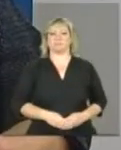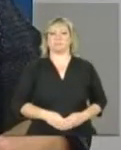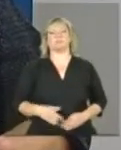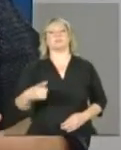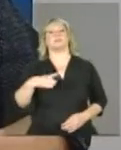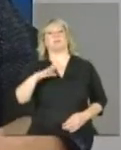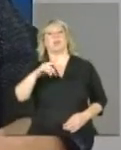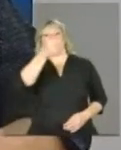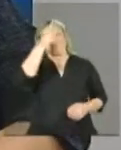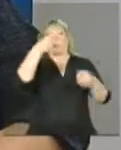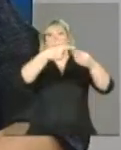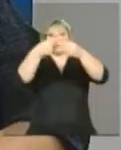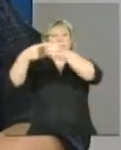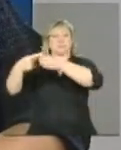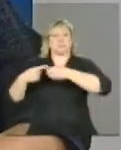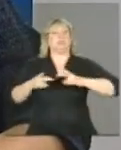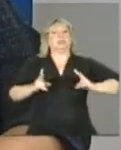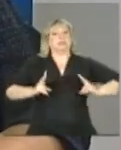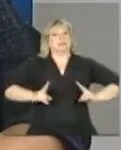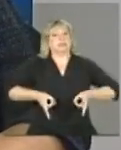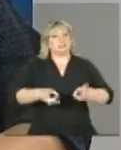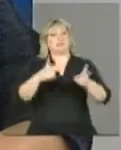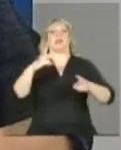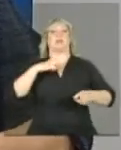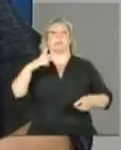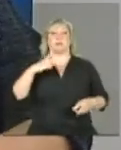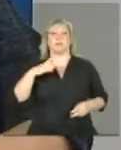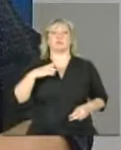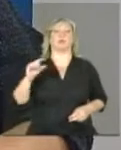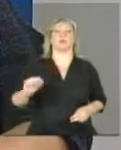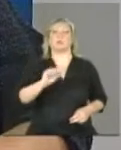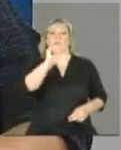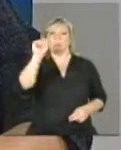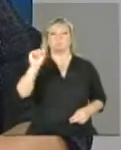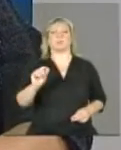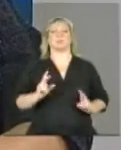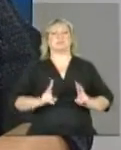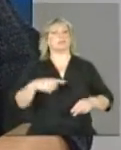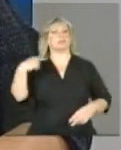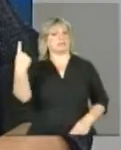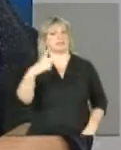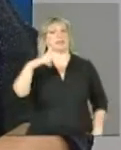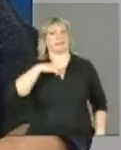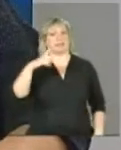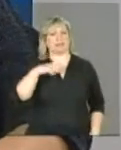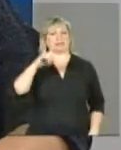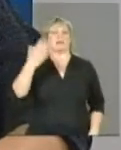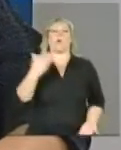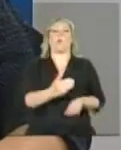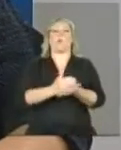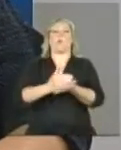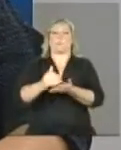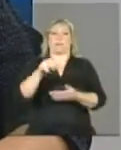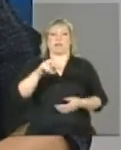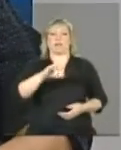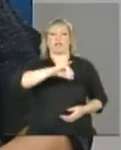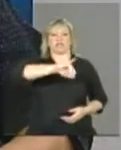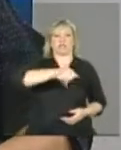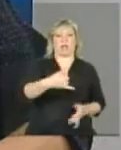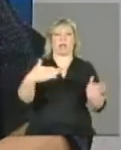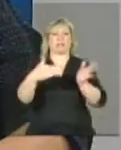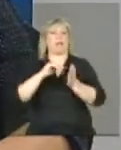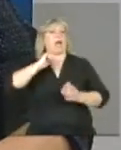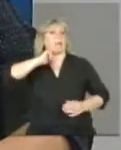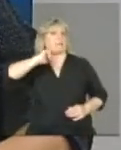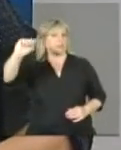município ele sempre protagonista na ação de atualização cadastral né Renata os municípios tiveram Sim lá no início do ano entre Janeiro e abriu uma